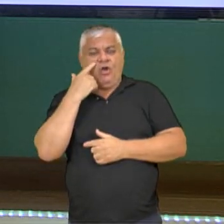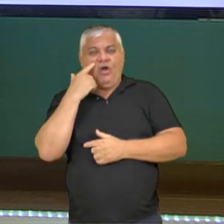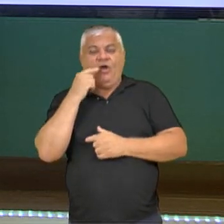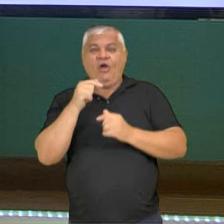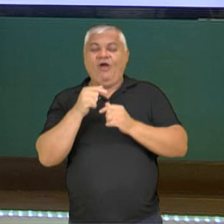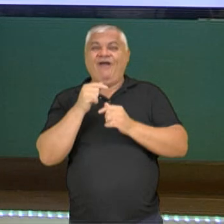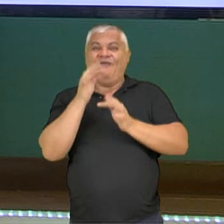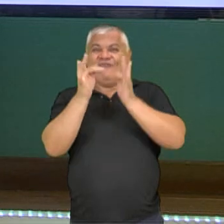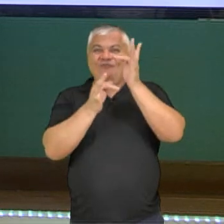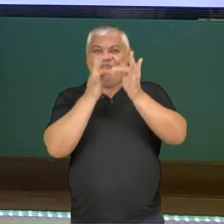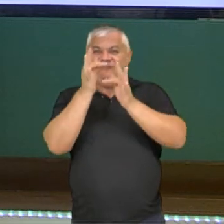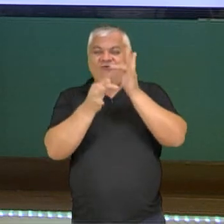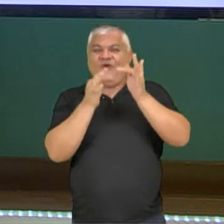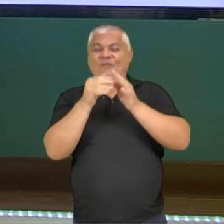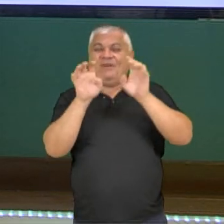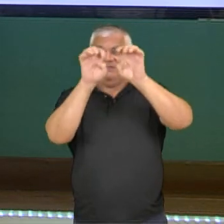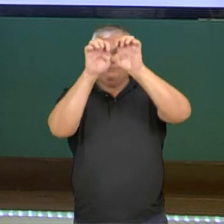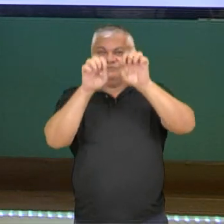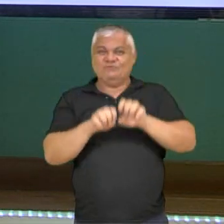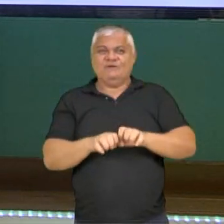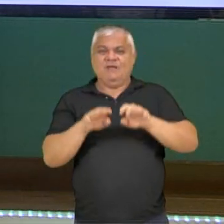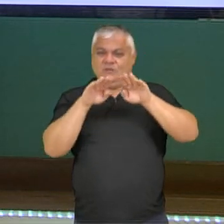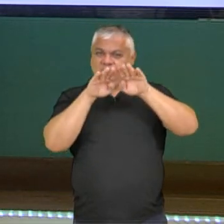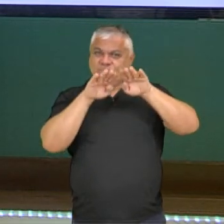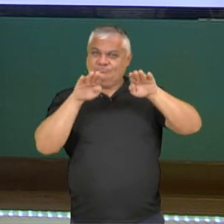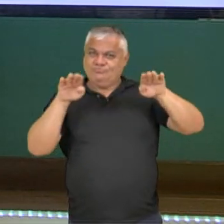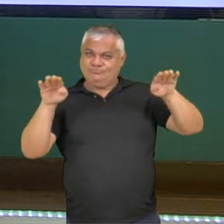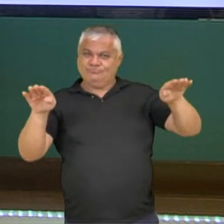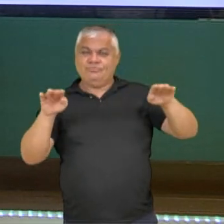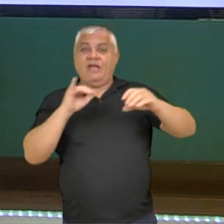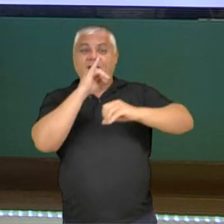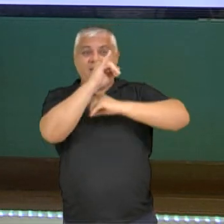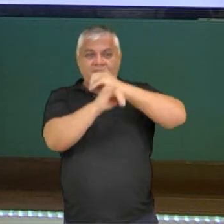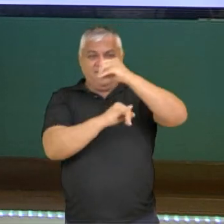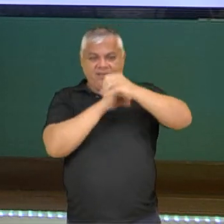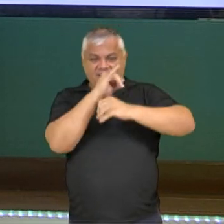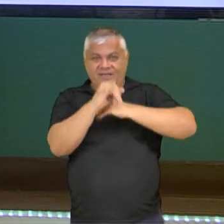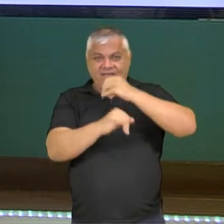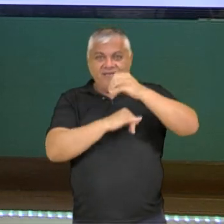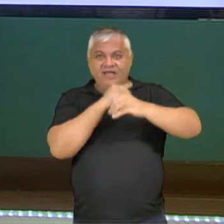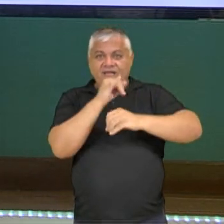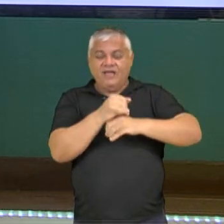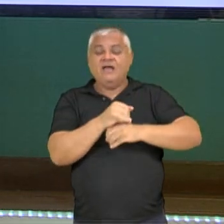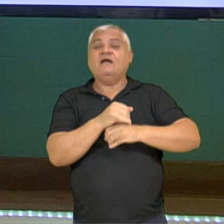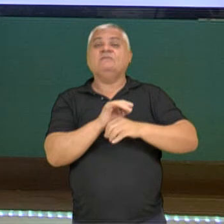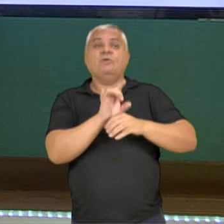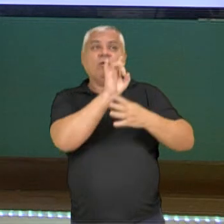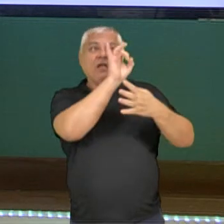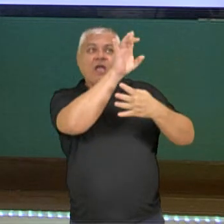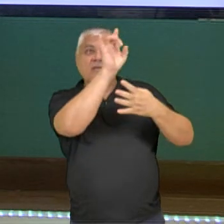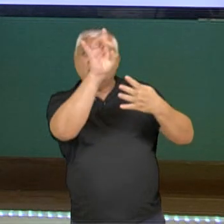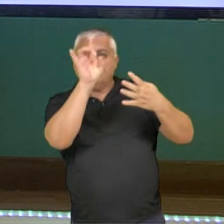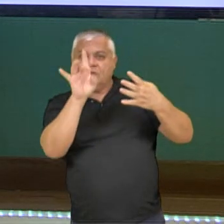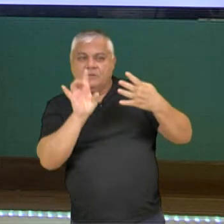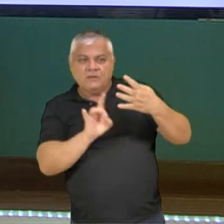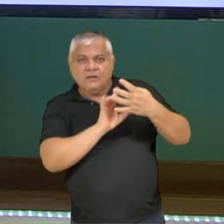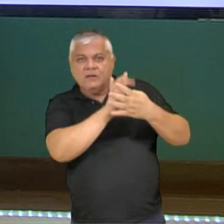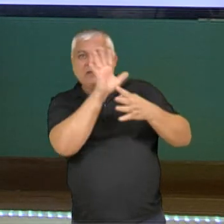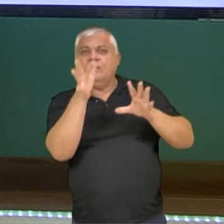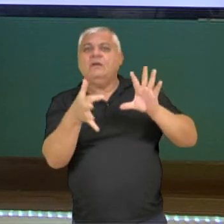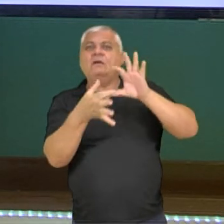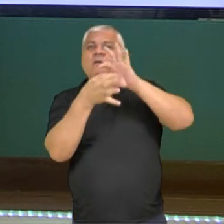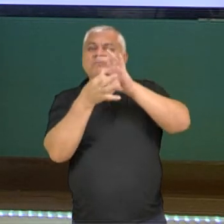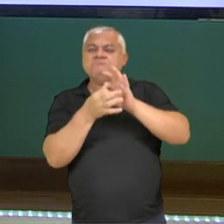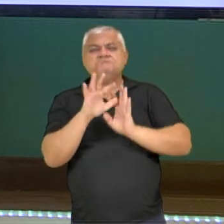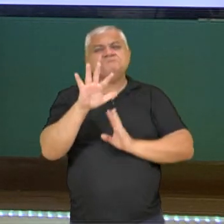plana, onde nós indicamos os átomos que compõem a substância, as suas respectivas ligações químicas e mais